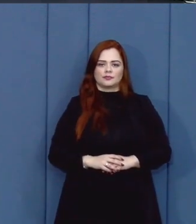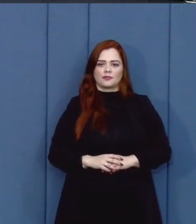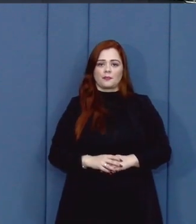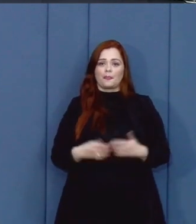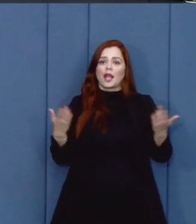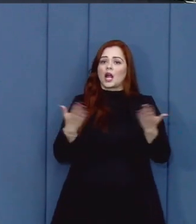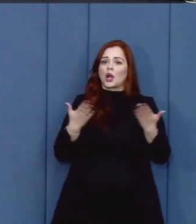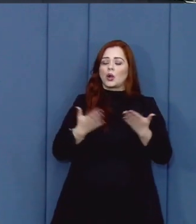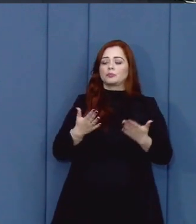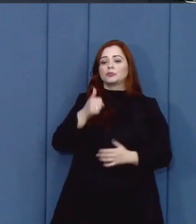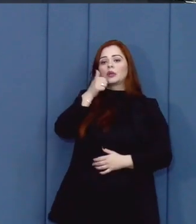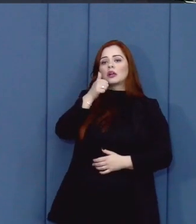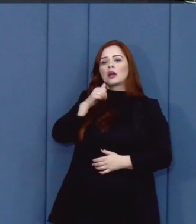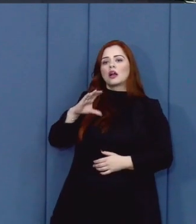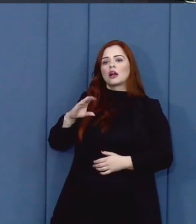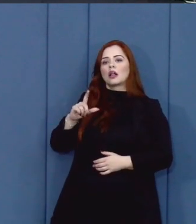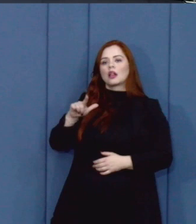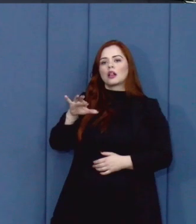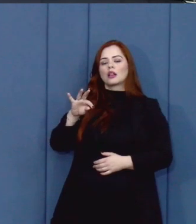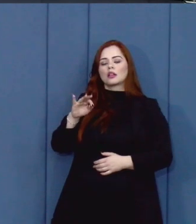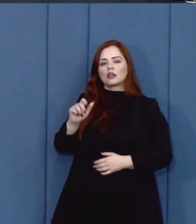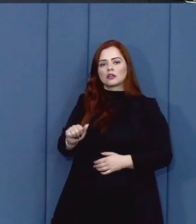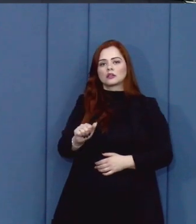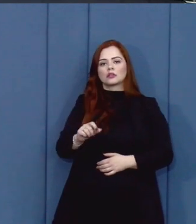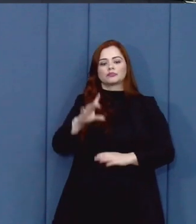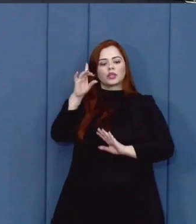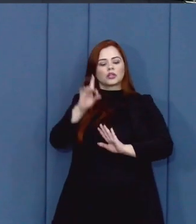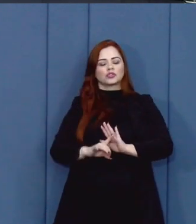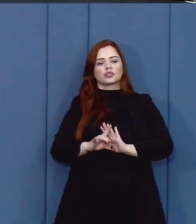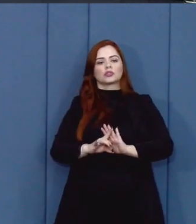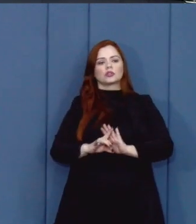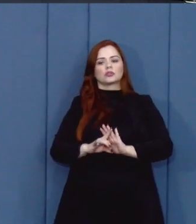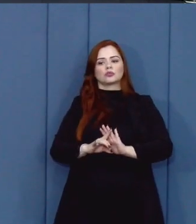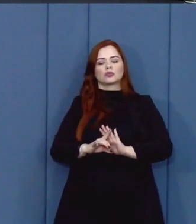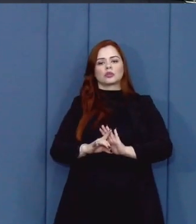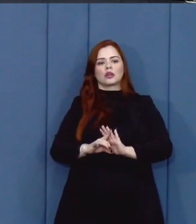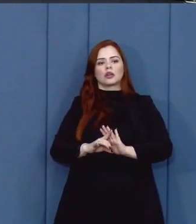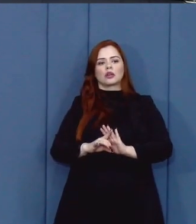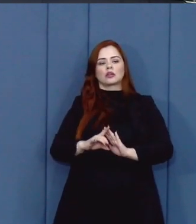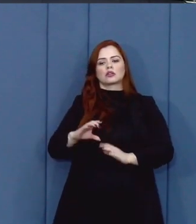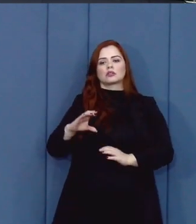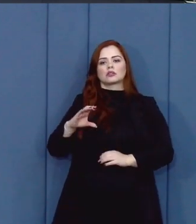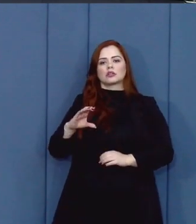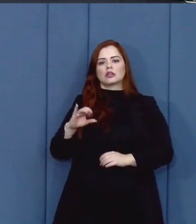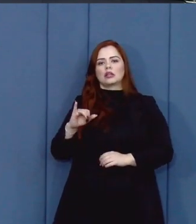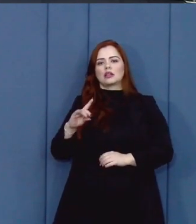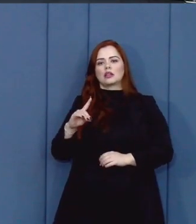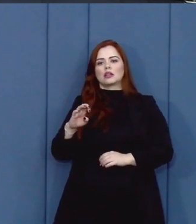Com a palavra, a senhora Carlota Aquino, diretora executiva do Instituto Brasileiro de Defesa do Consumidor, o IDEC.